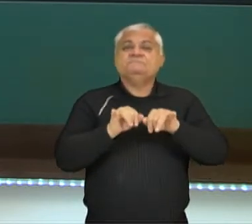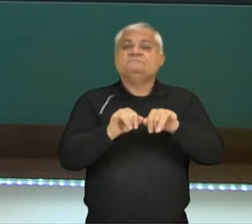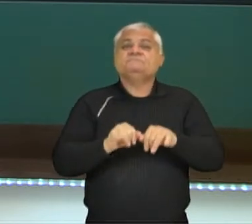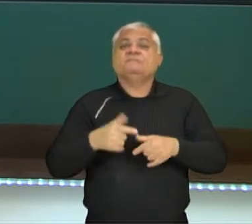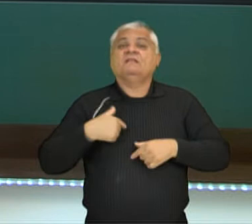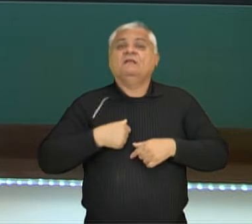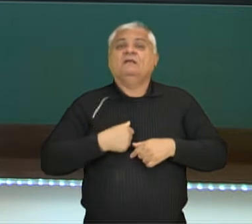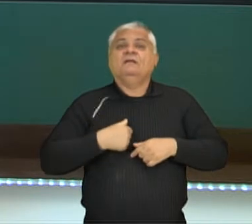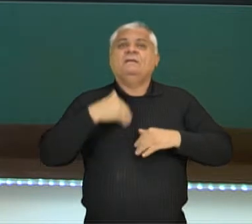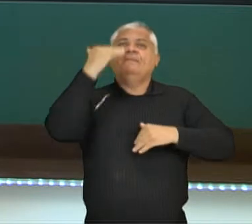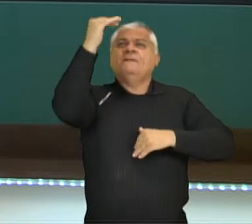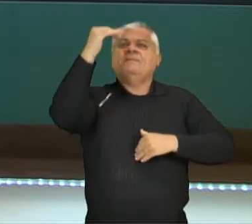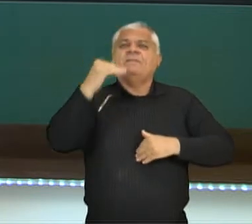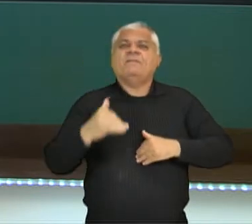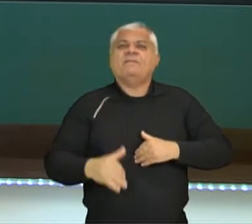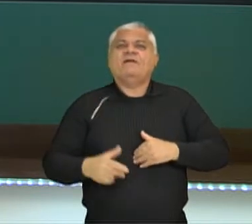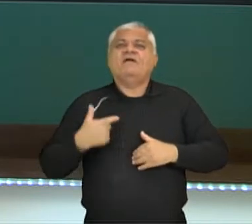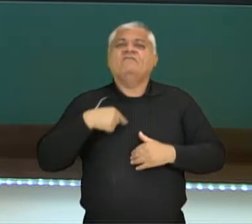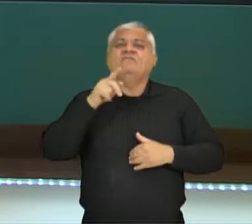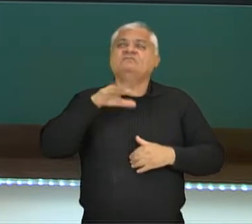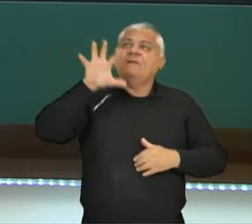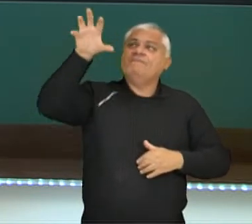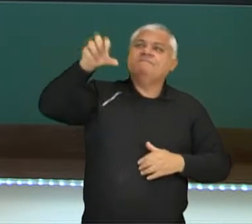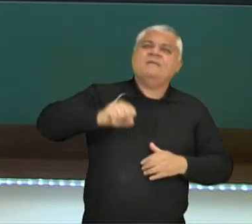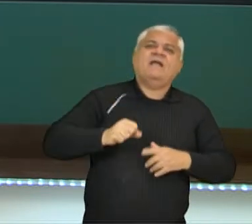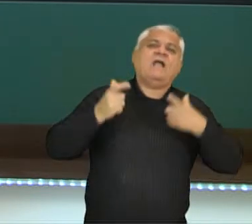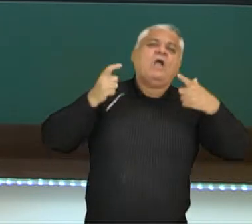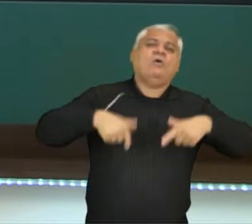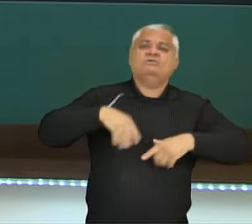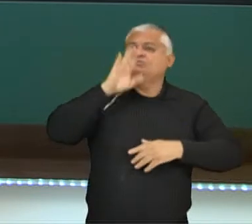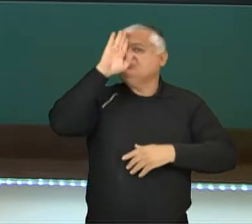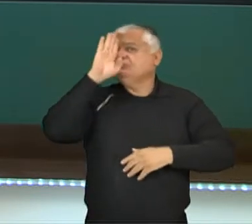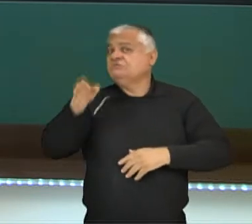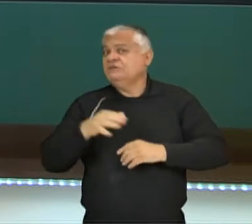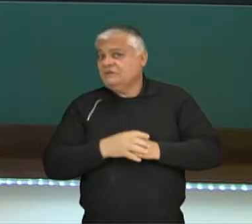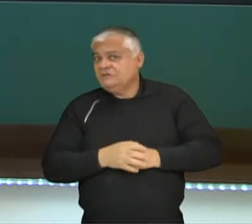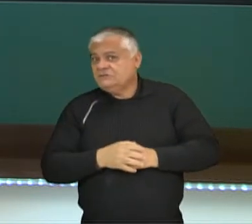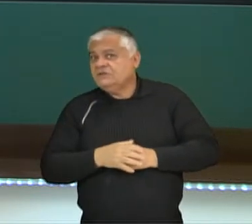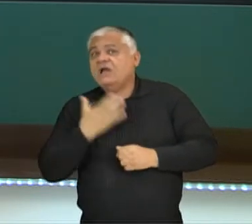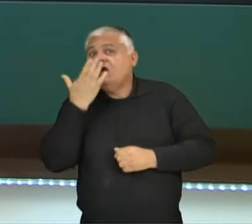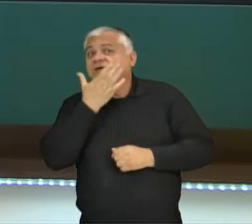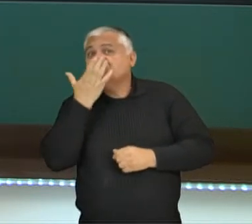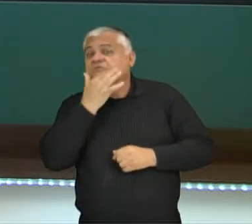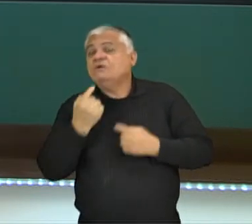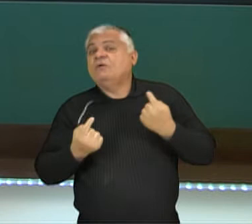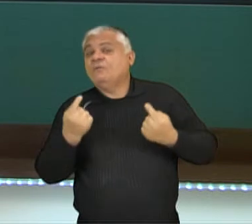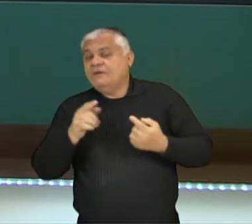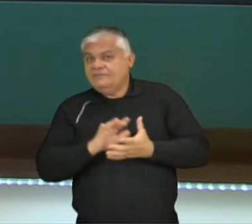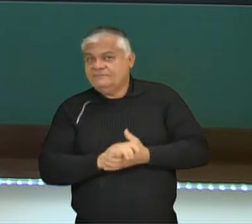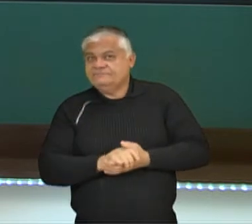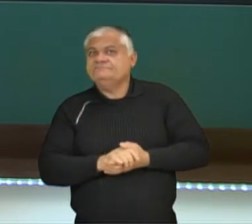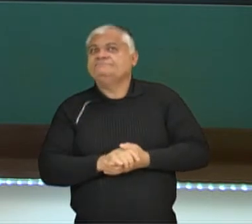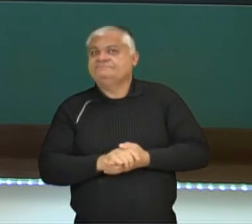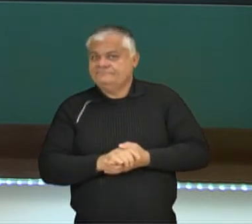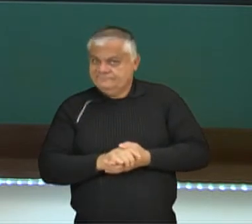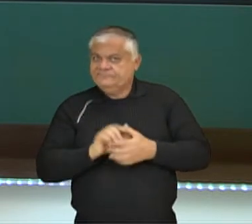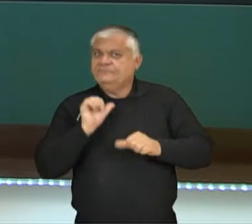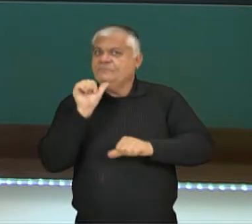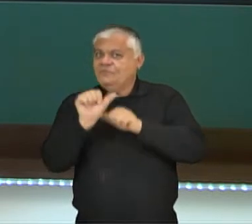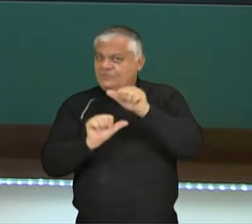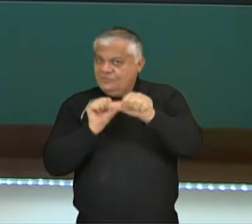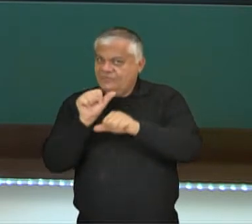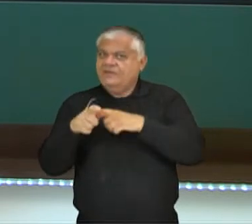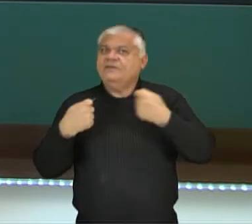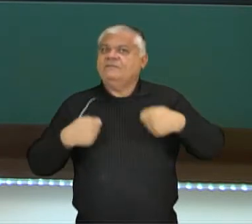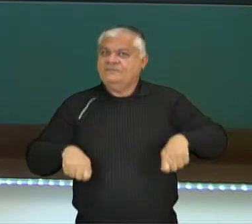na gôndola, onde que você bate seus olhos e vai direto? Em que tipo de açúcar? Pois é, tá na hora de repensar,